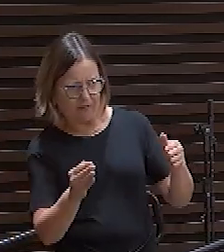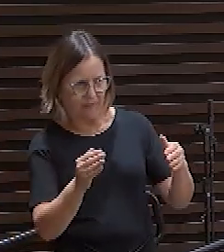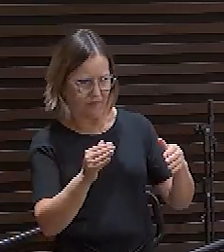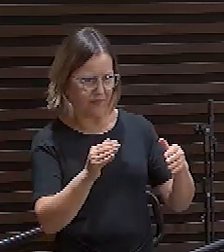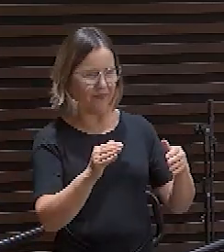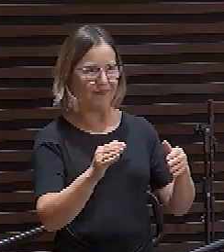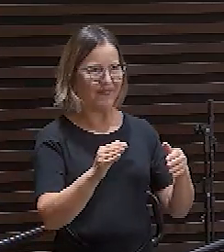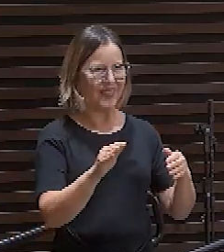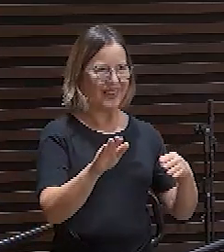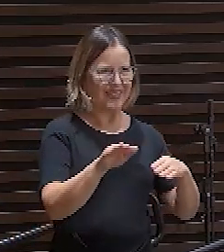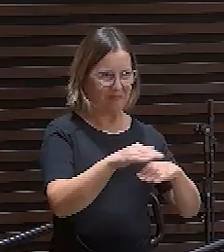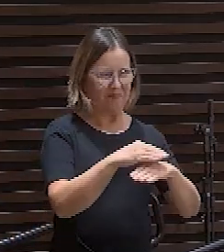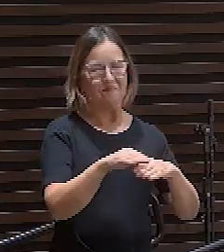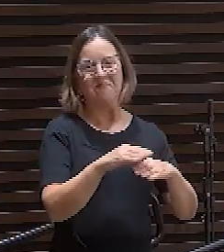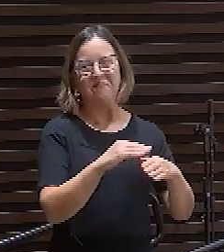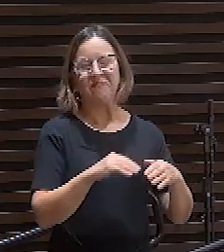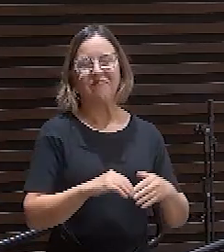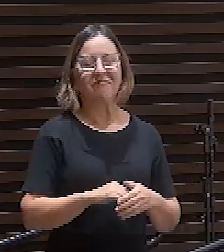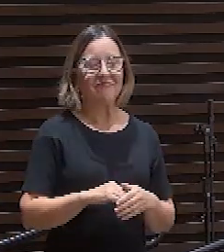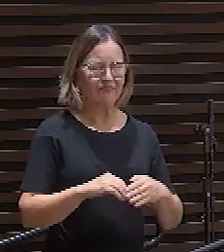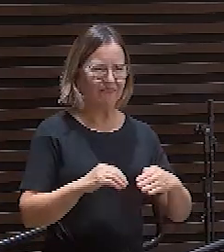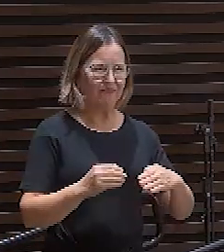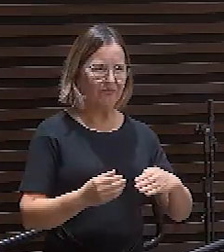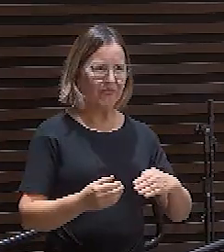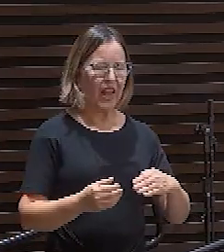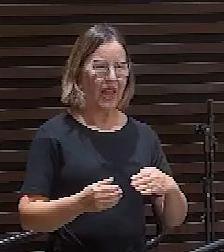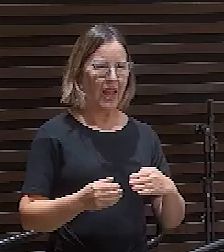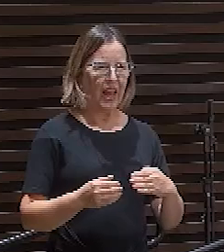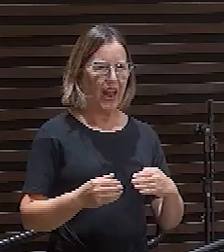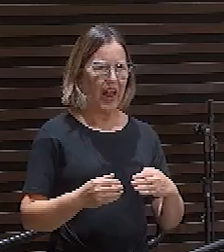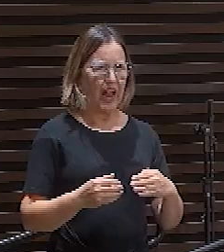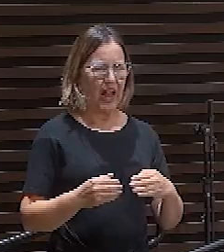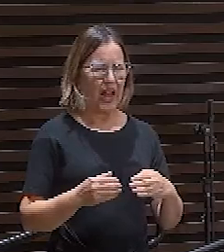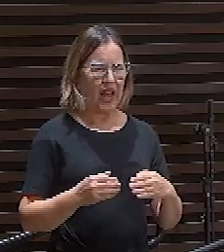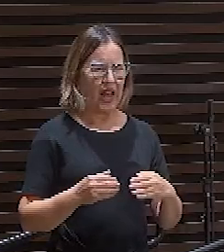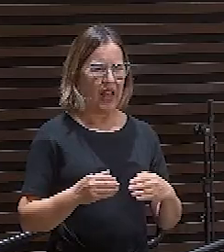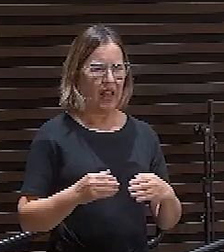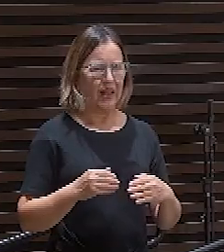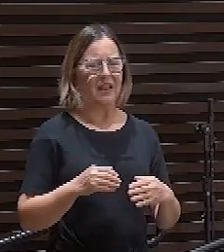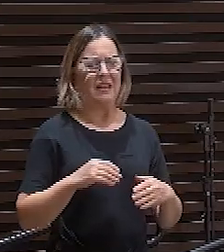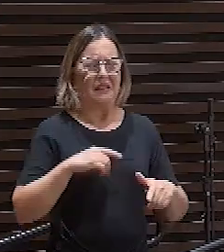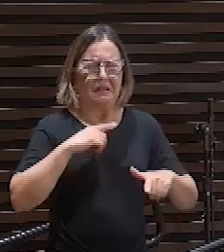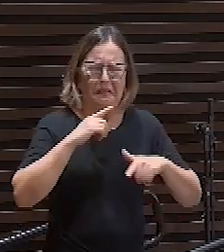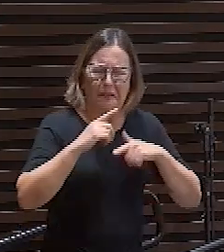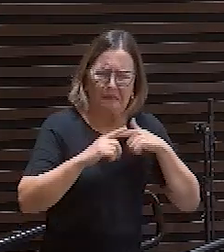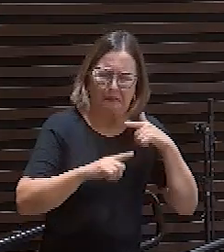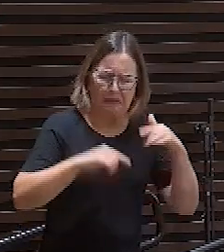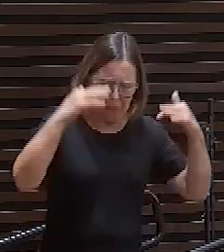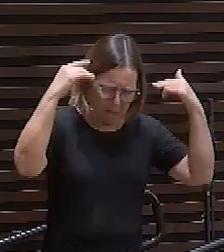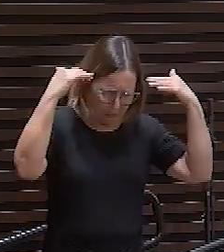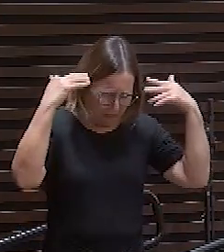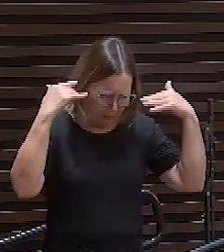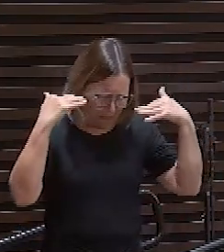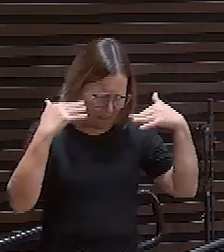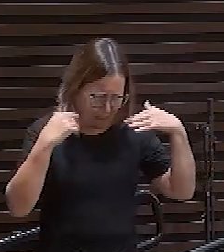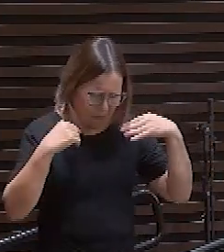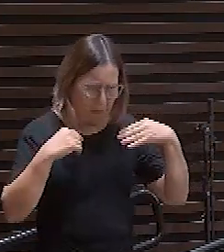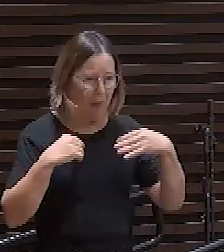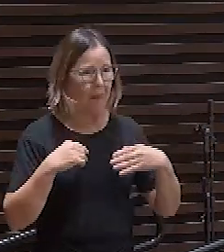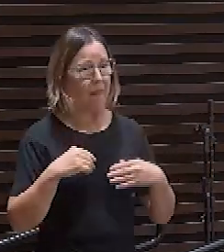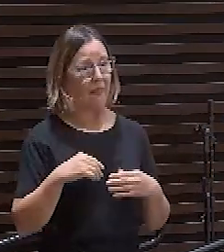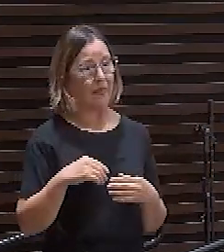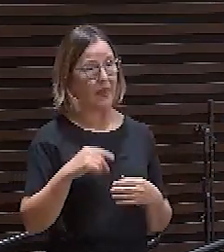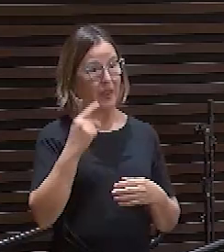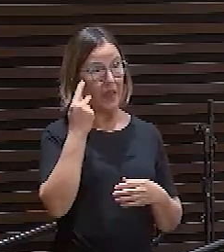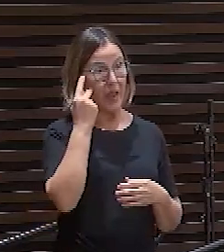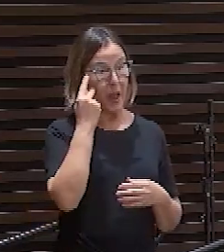fazendo o maior esforço para poder ganhar um salário, para levar aquela fruta para a criança comer, para dar a escola